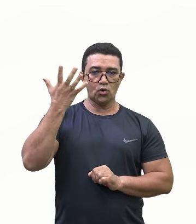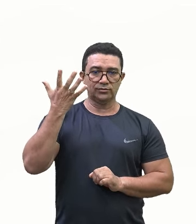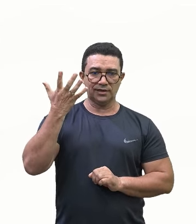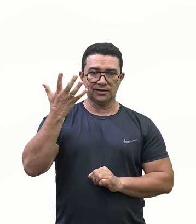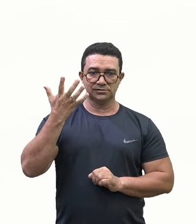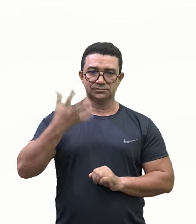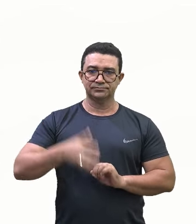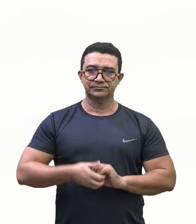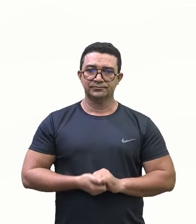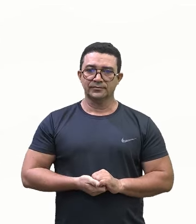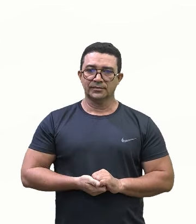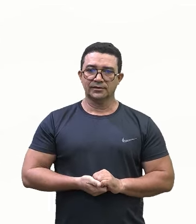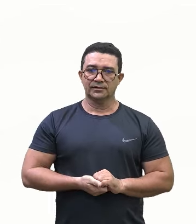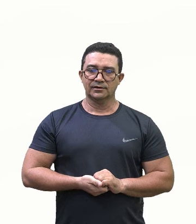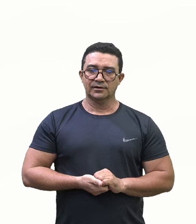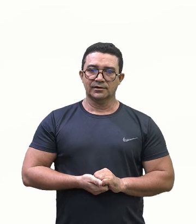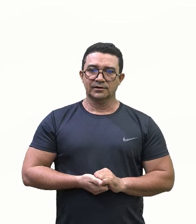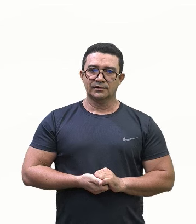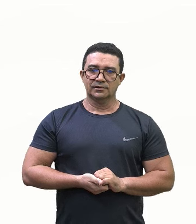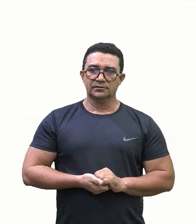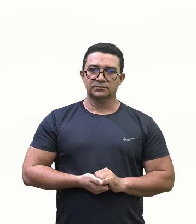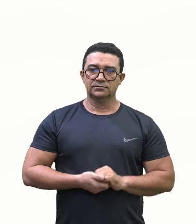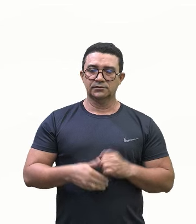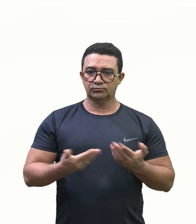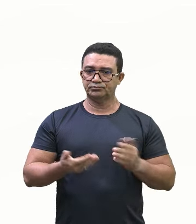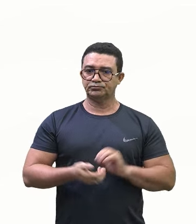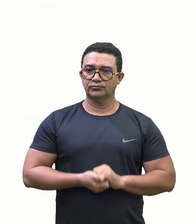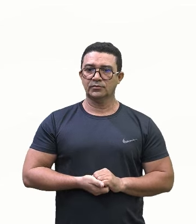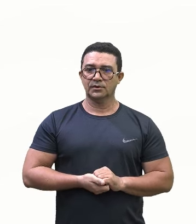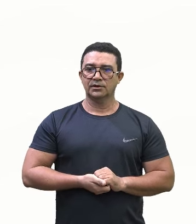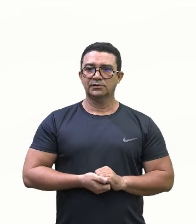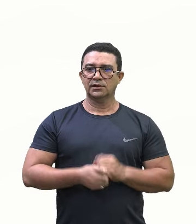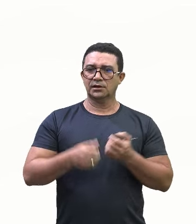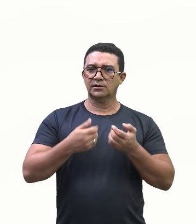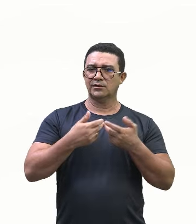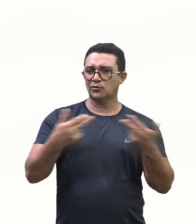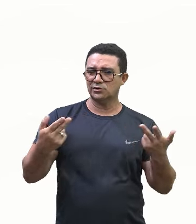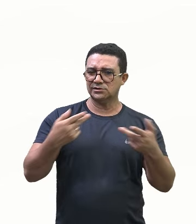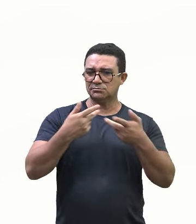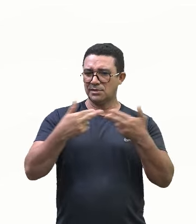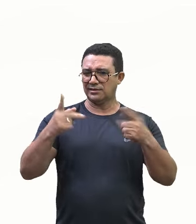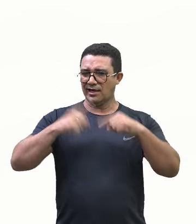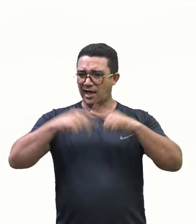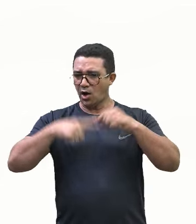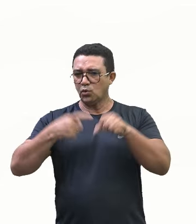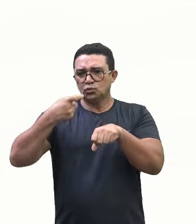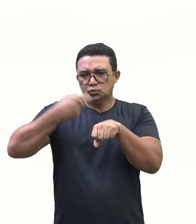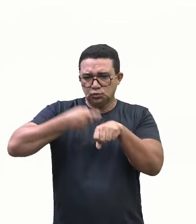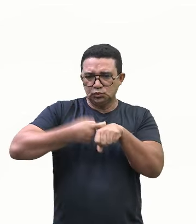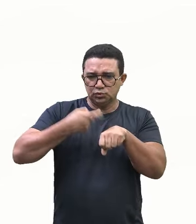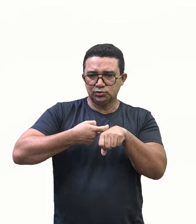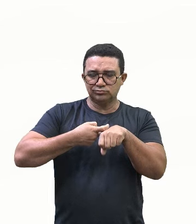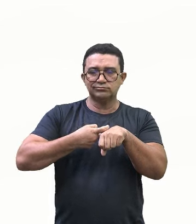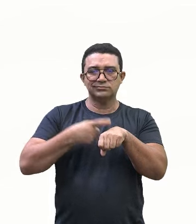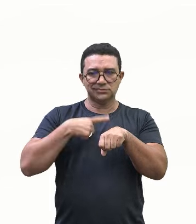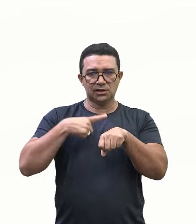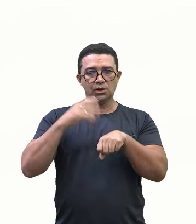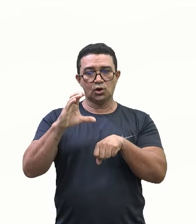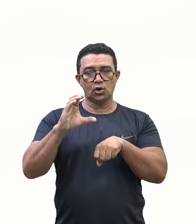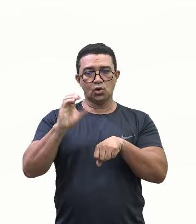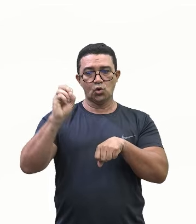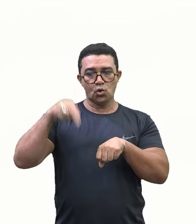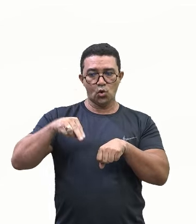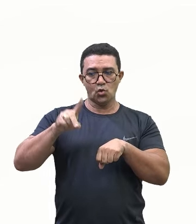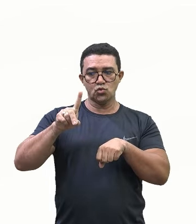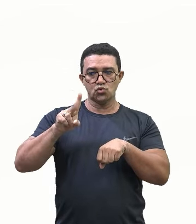que aqui a gente está falando de líquidos, olha a diferença. Sólidos ocorre condução. Fluidos, ou